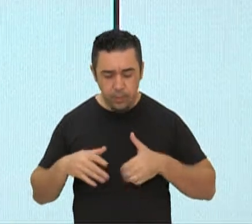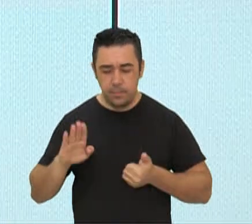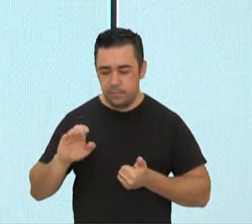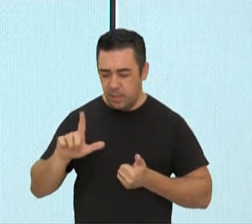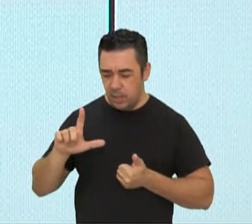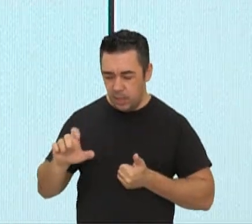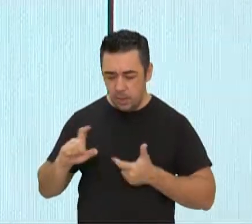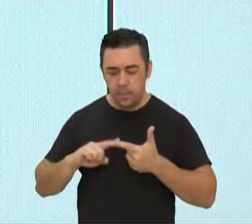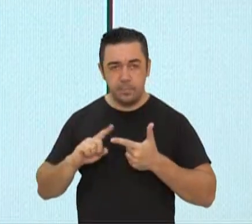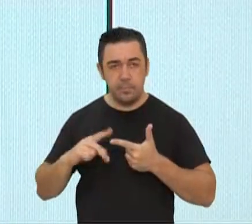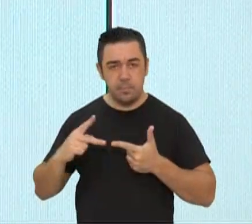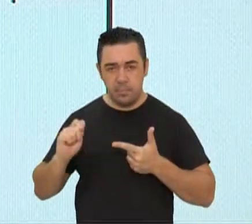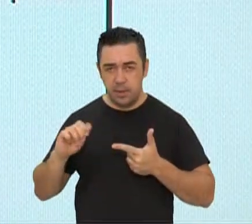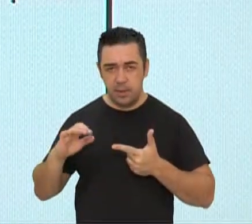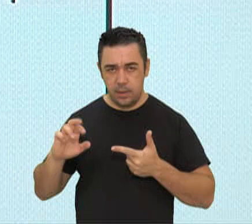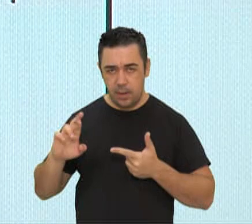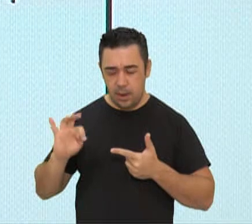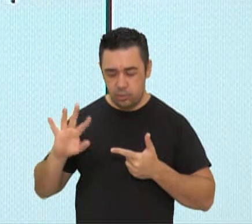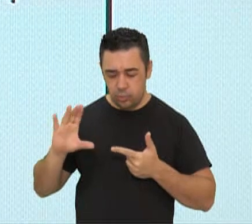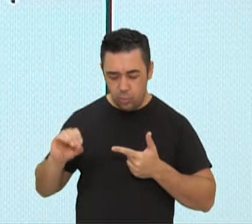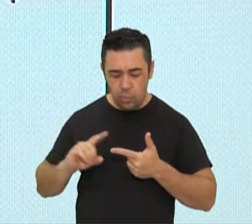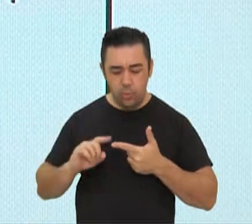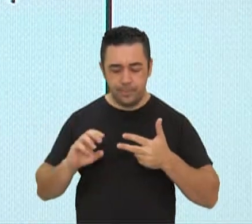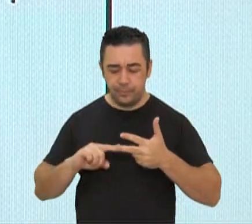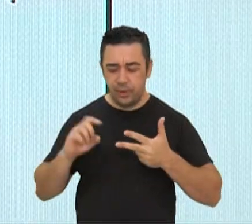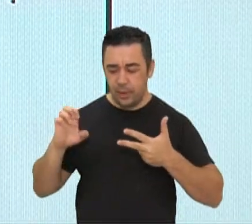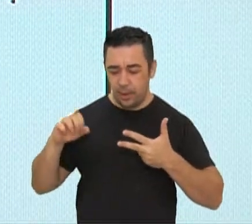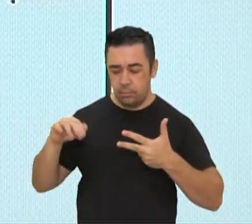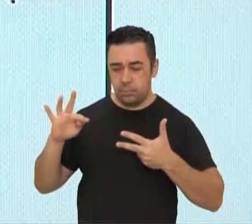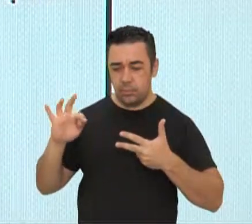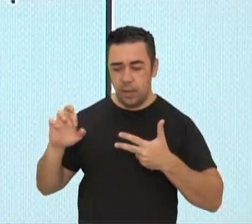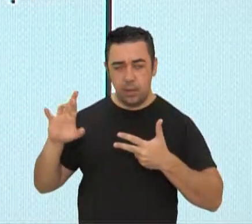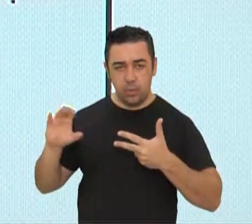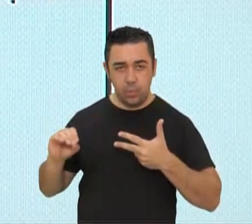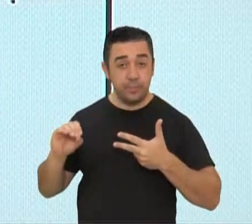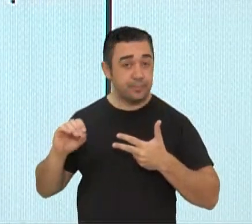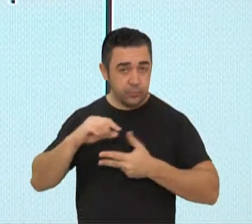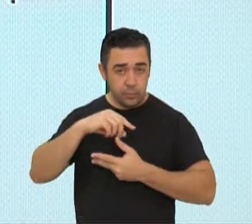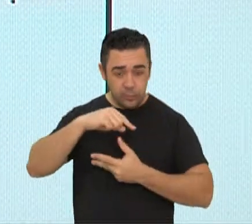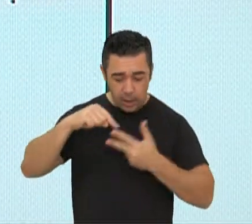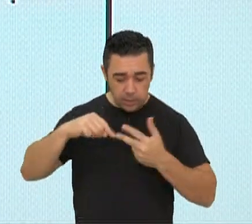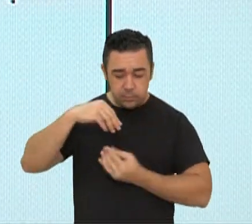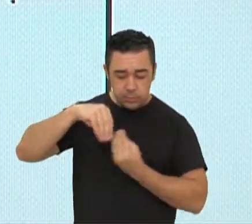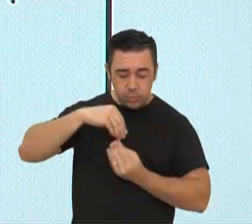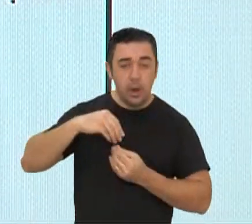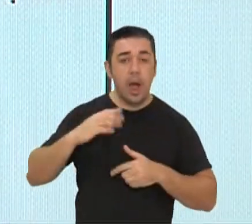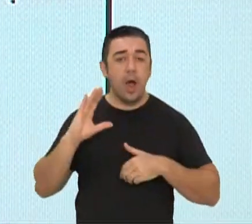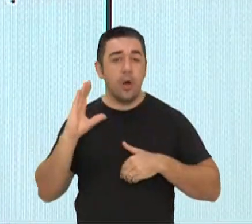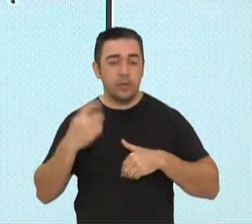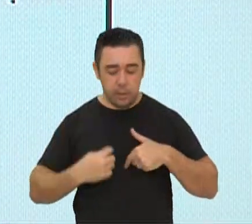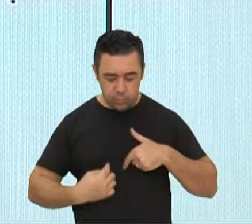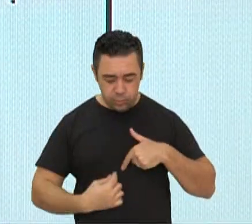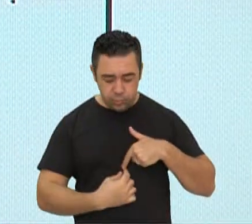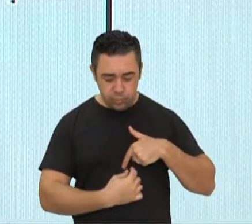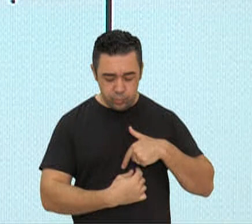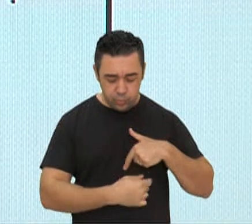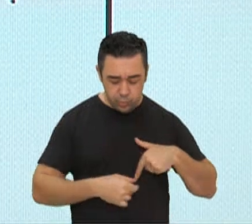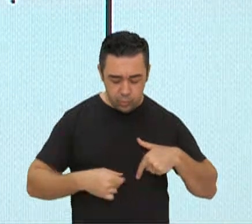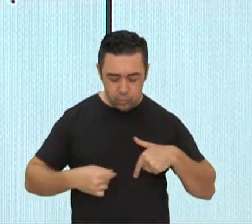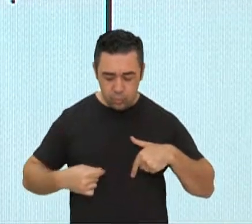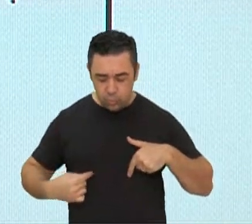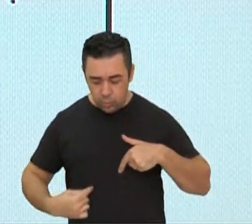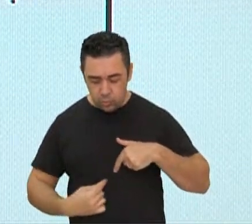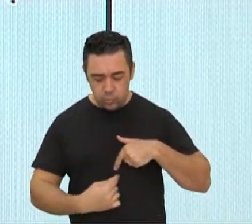suco pancreático, a ação do suco entérico. E aí, quando vai passando por essas curvas? O intestino